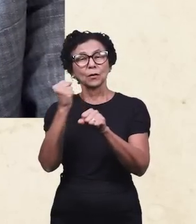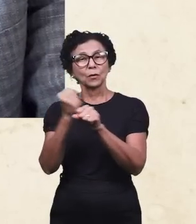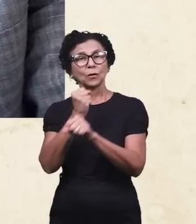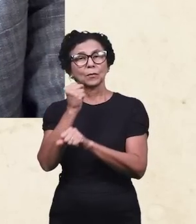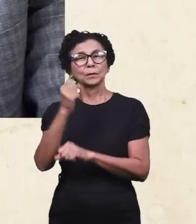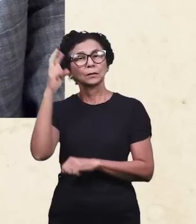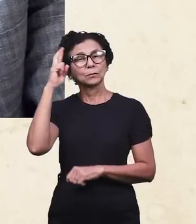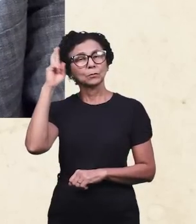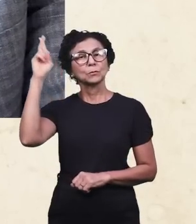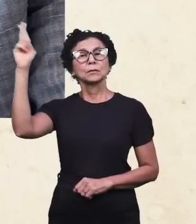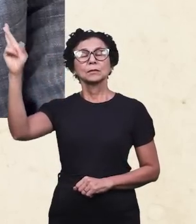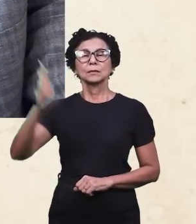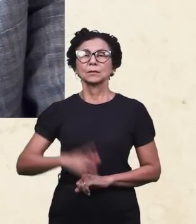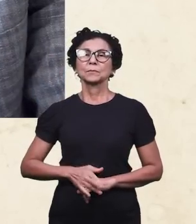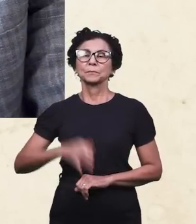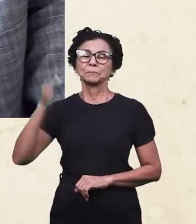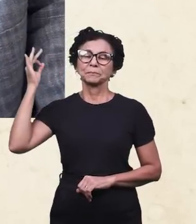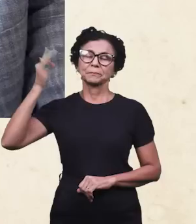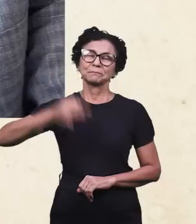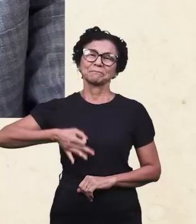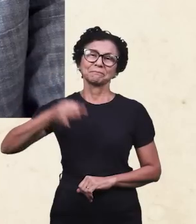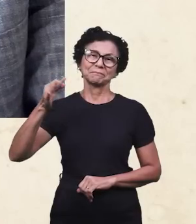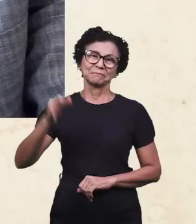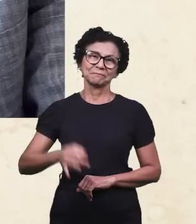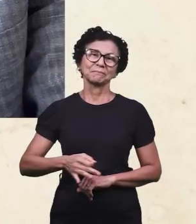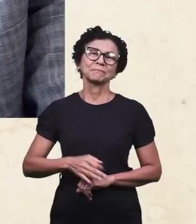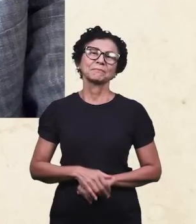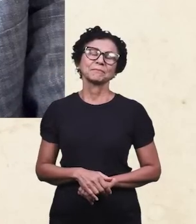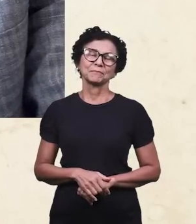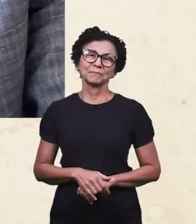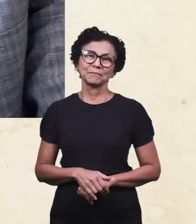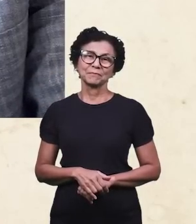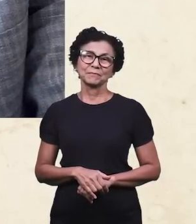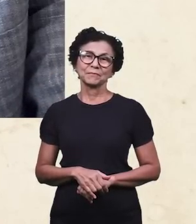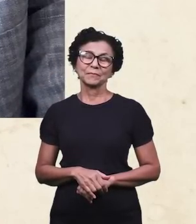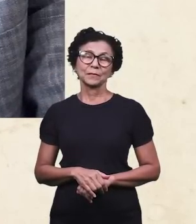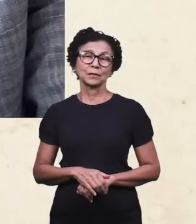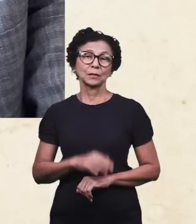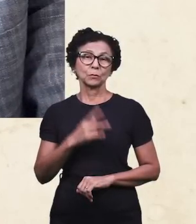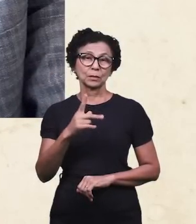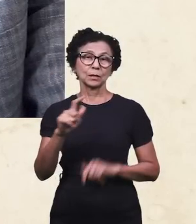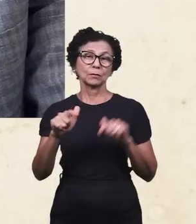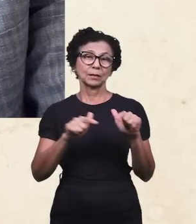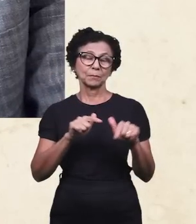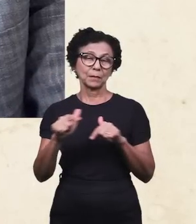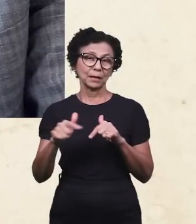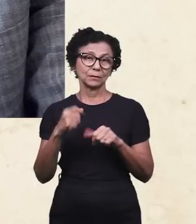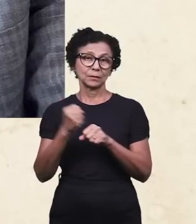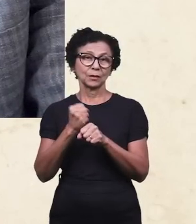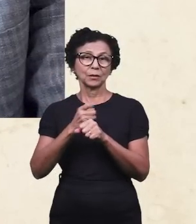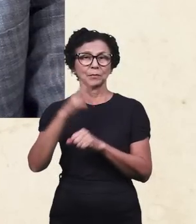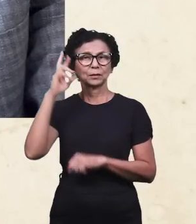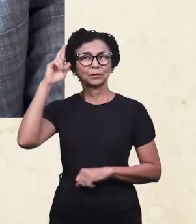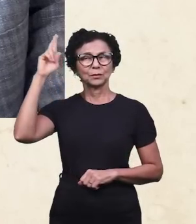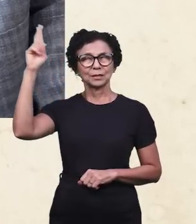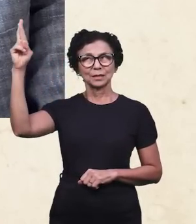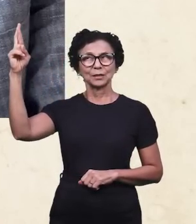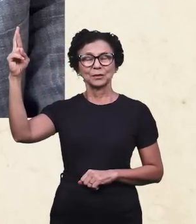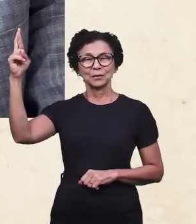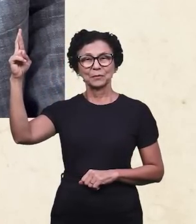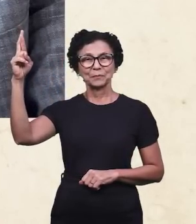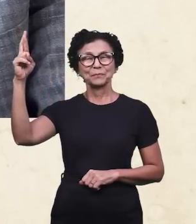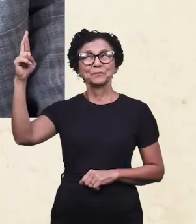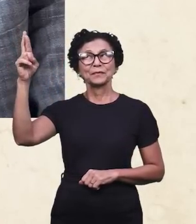Senhor, na certeza de que todo trabalho que é realizado para o Senhor fica registrado